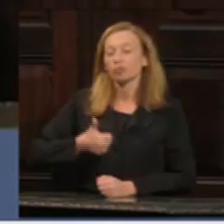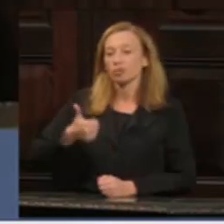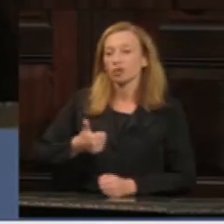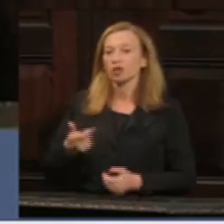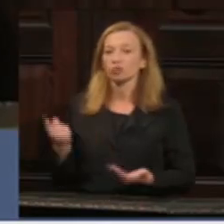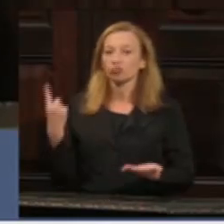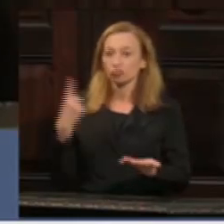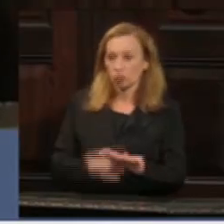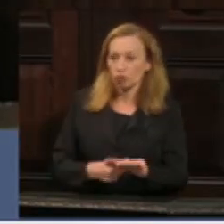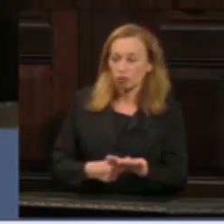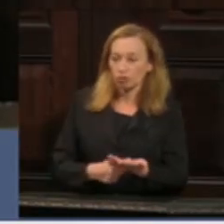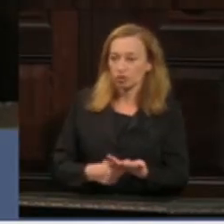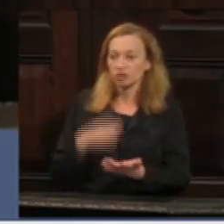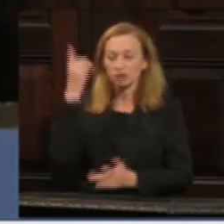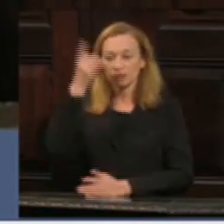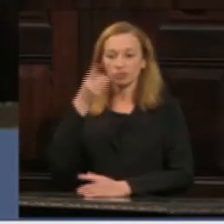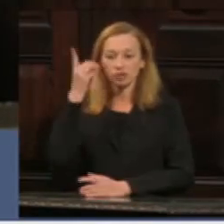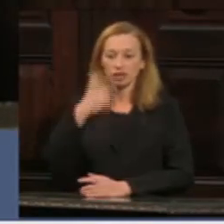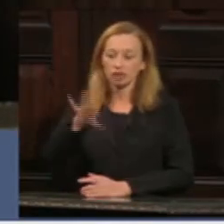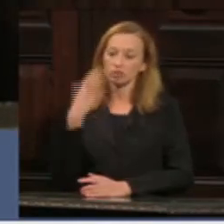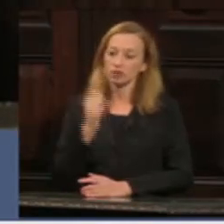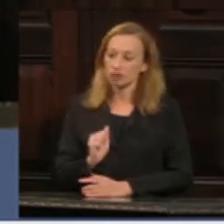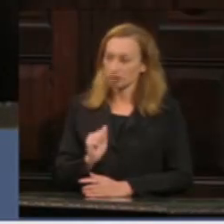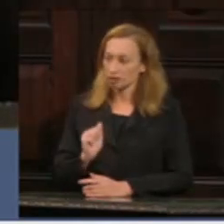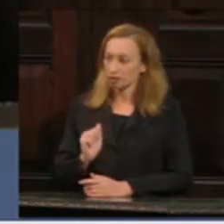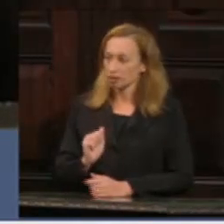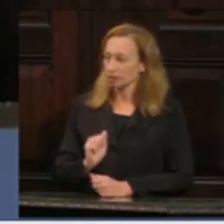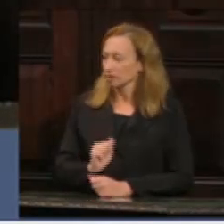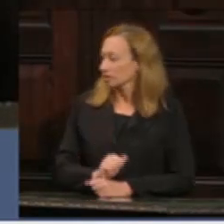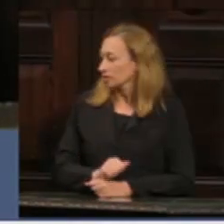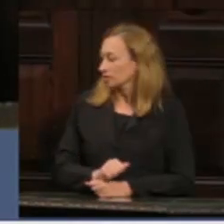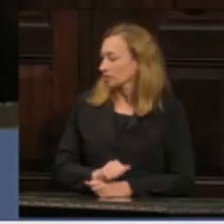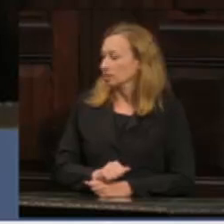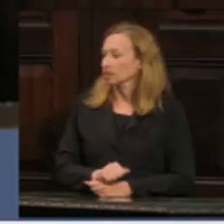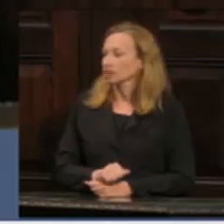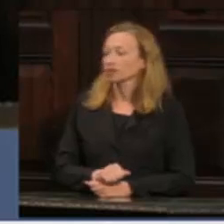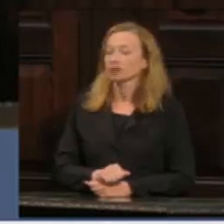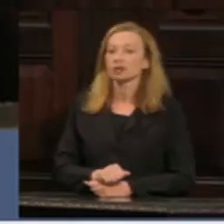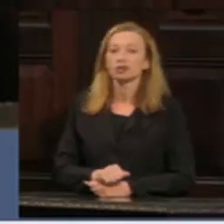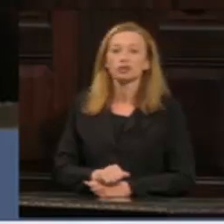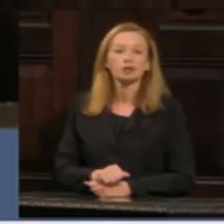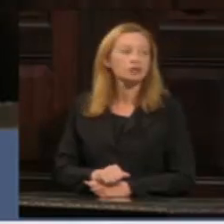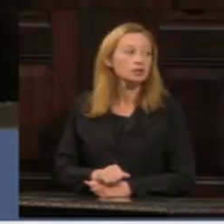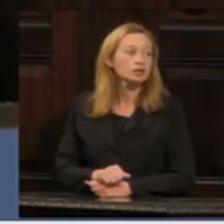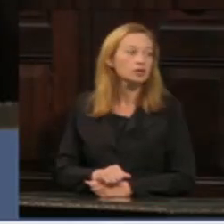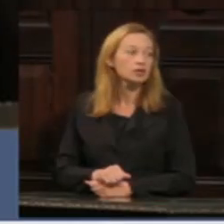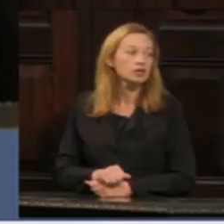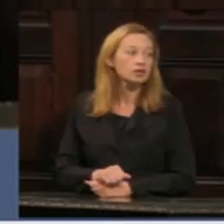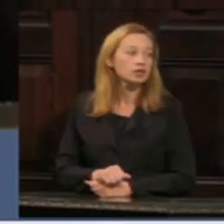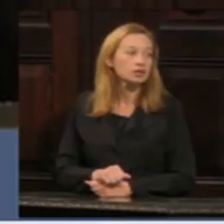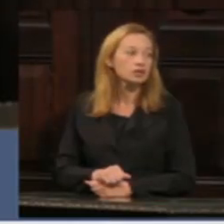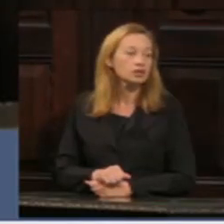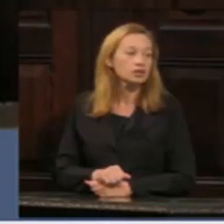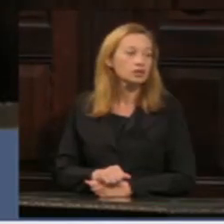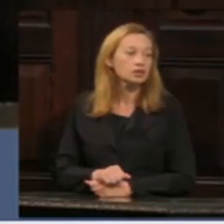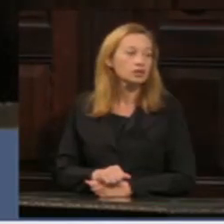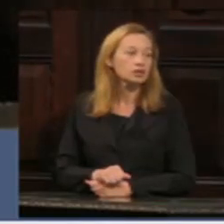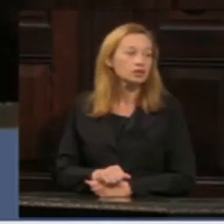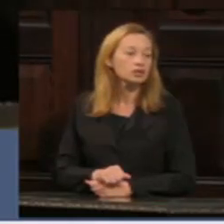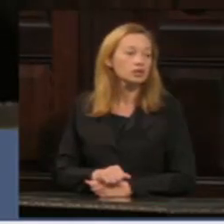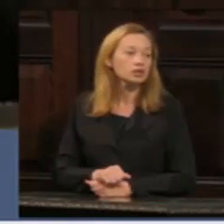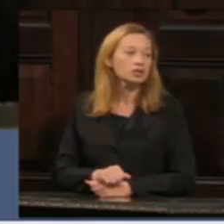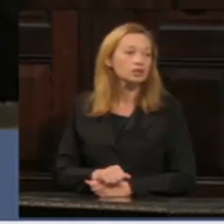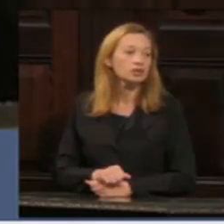compromisso, deputada Lucinha, foi que balizou a nossa